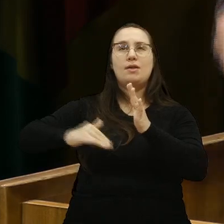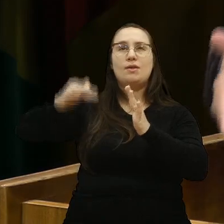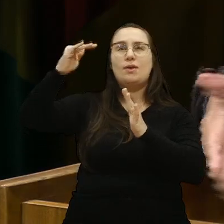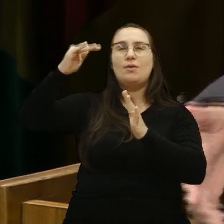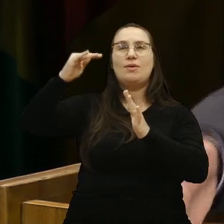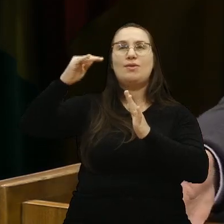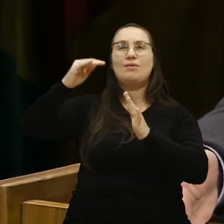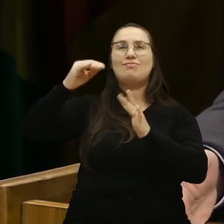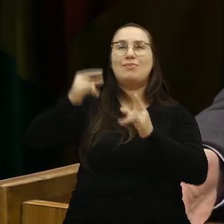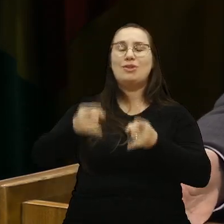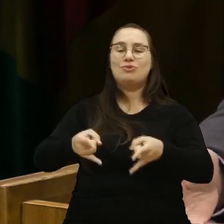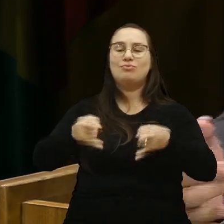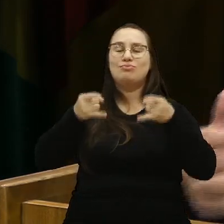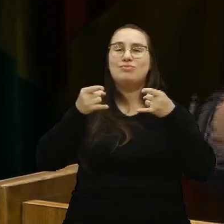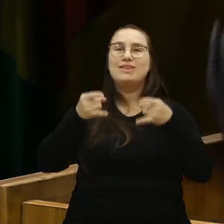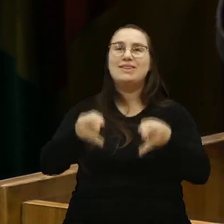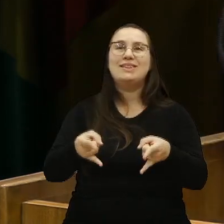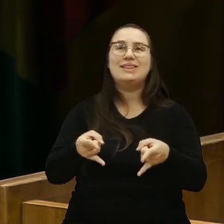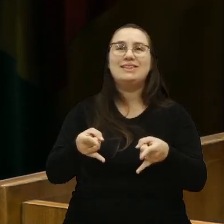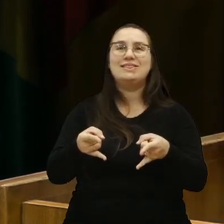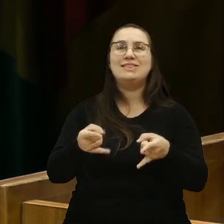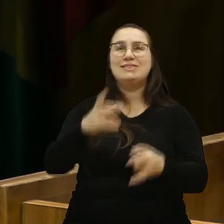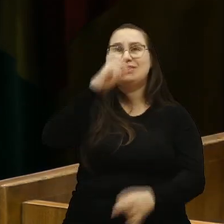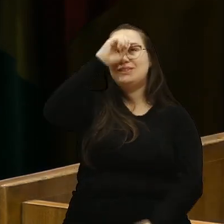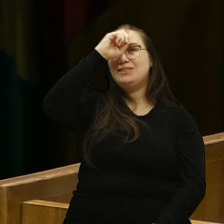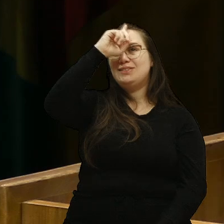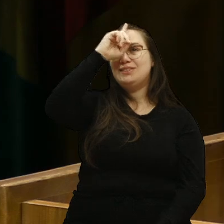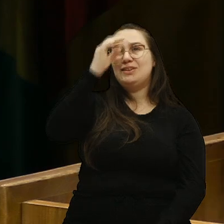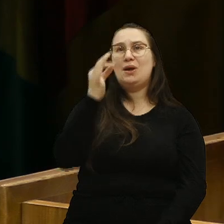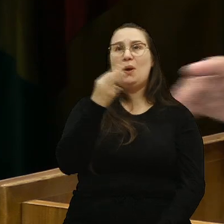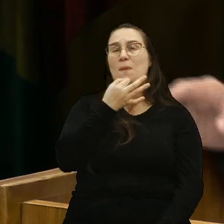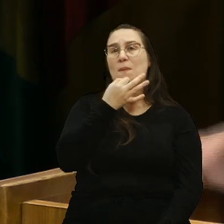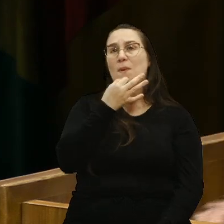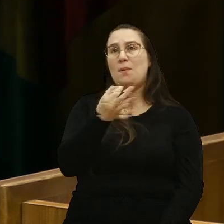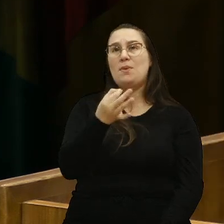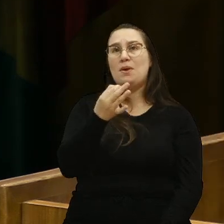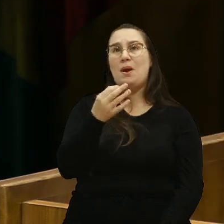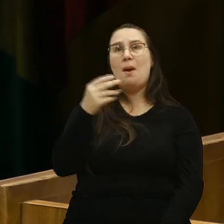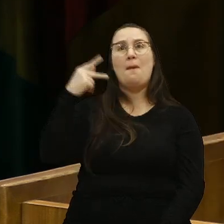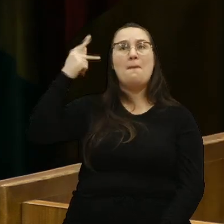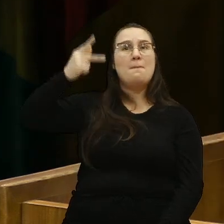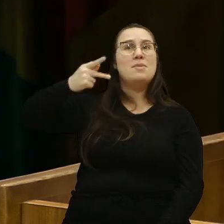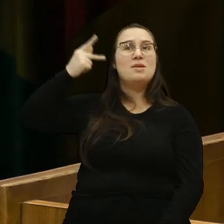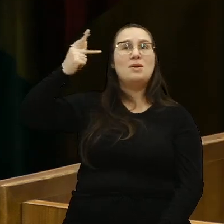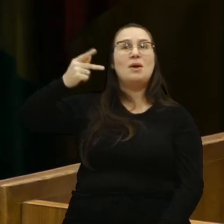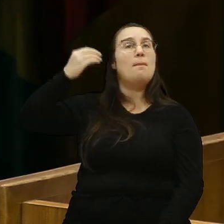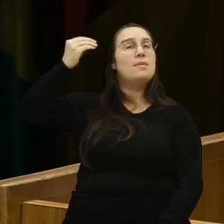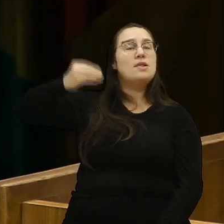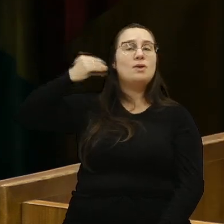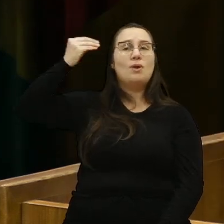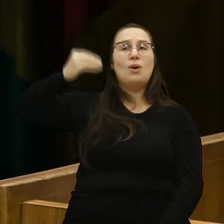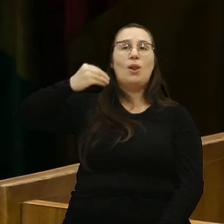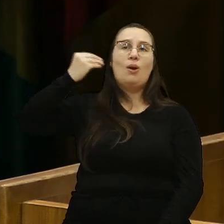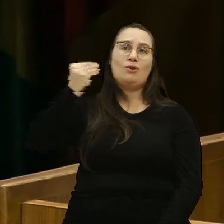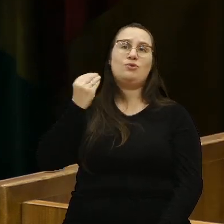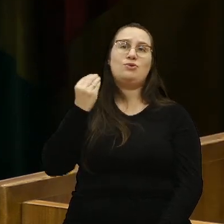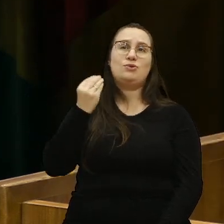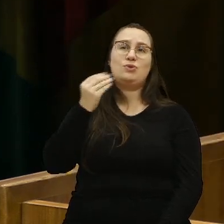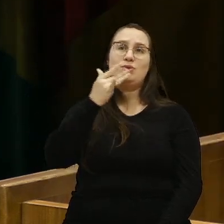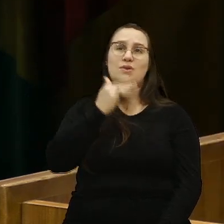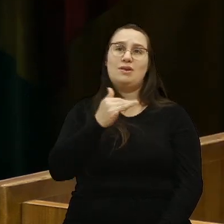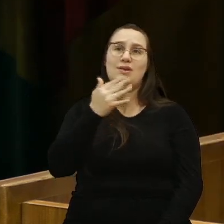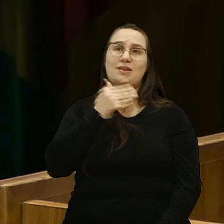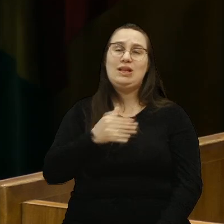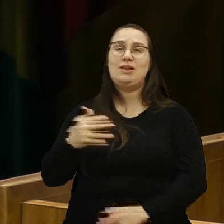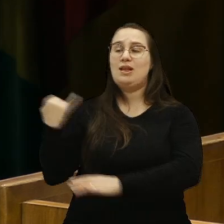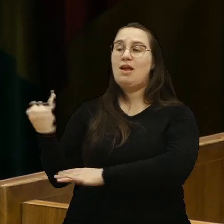para uma internação. E isso também para o ponto de vista do desenvolvimento psicológico da criança. Então, eu acho que é fundamental,